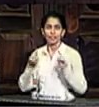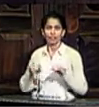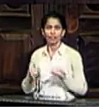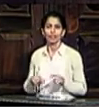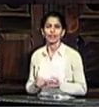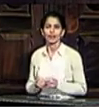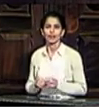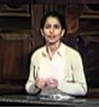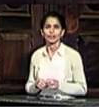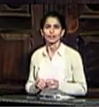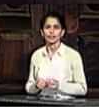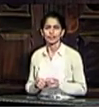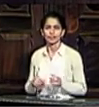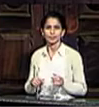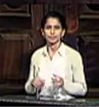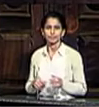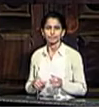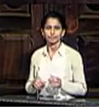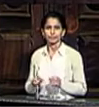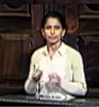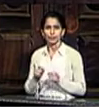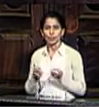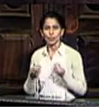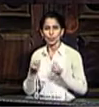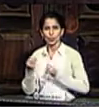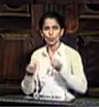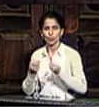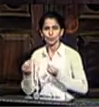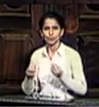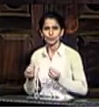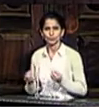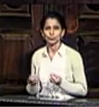será a maneira,